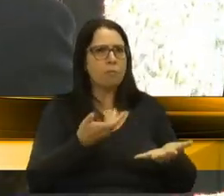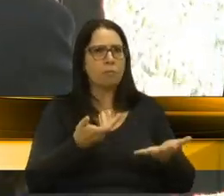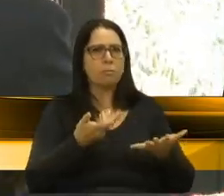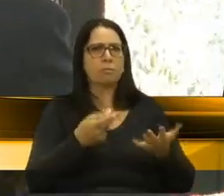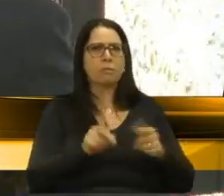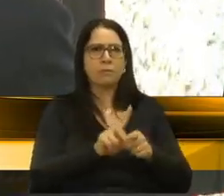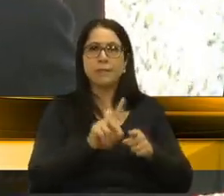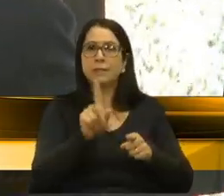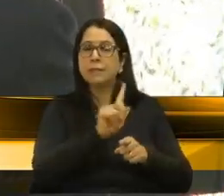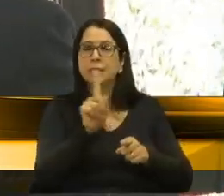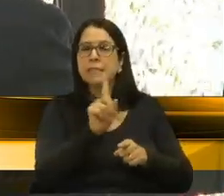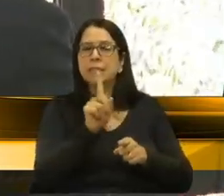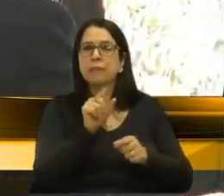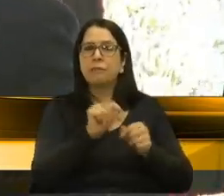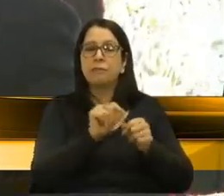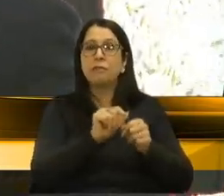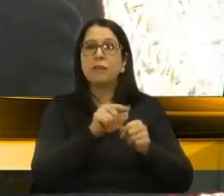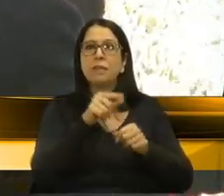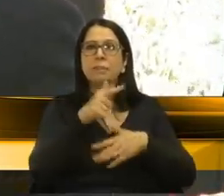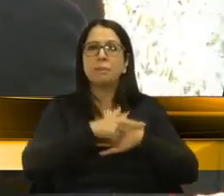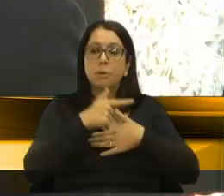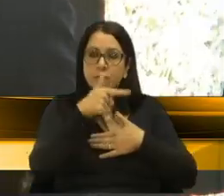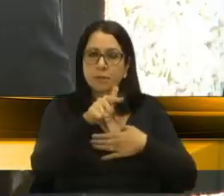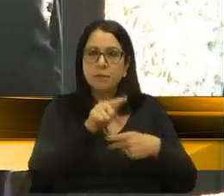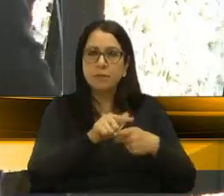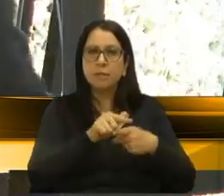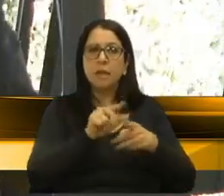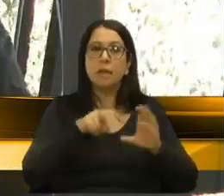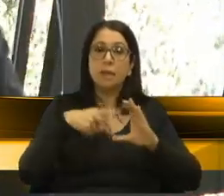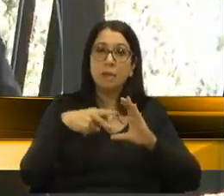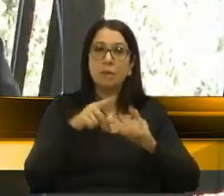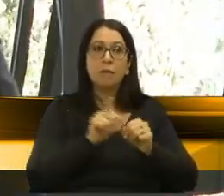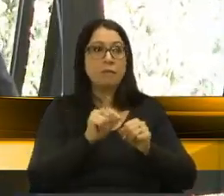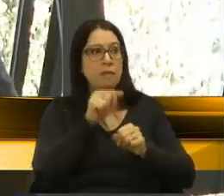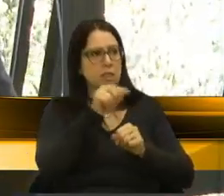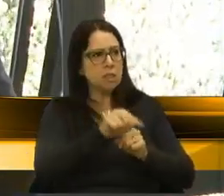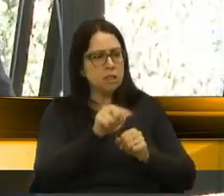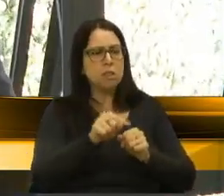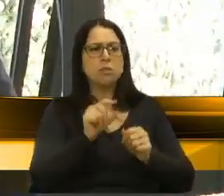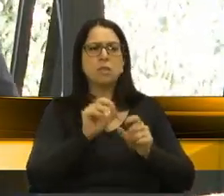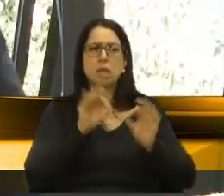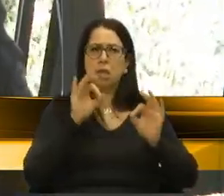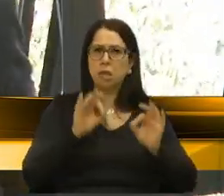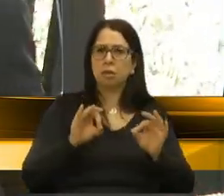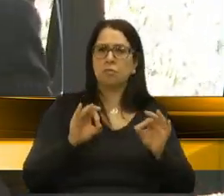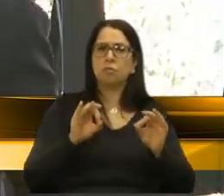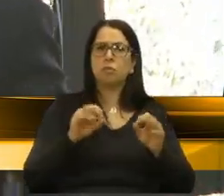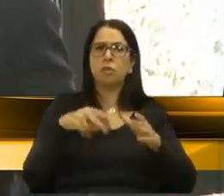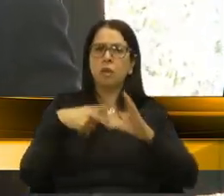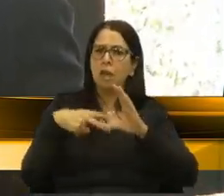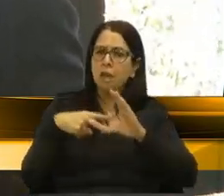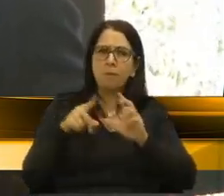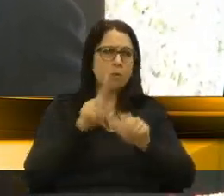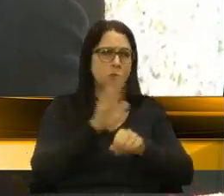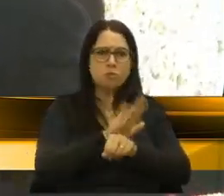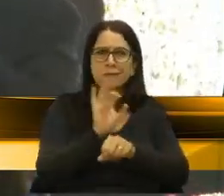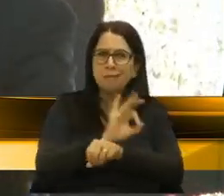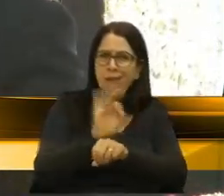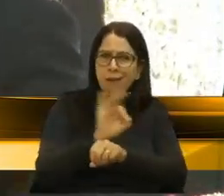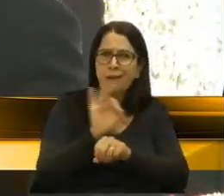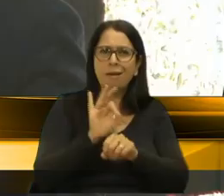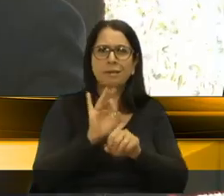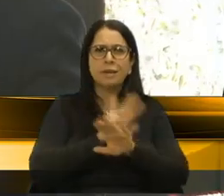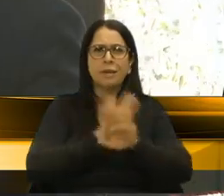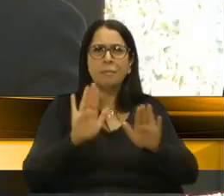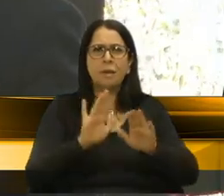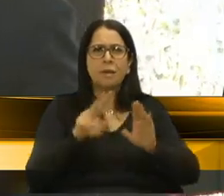Vocês não fazem a parte de vocês, a Câmara de Vereadores não faz a parte que tem que fazer, a Câmara de Vereadores não ajuda nada, tem que acabar